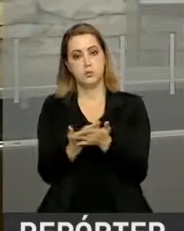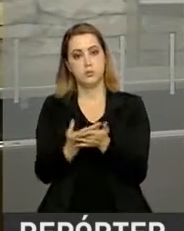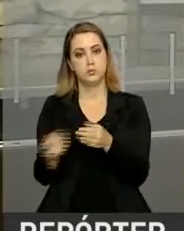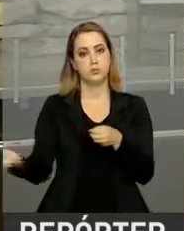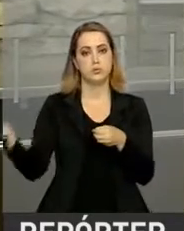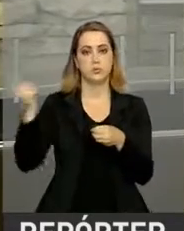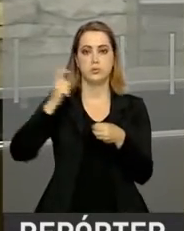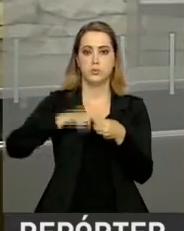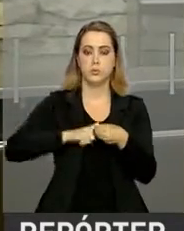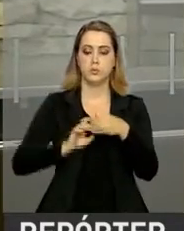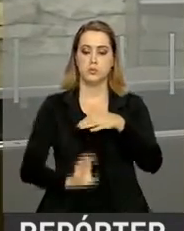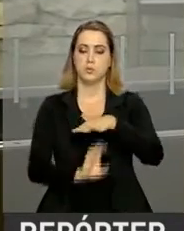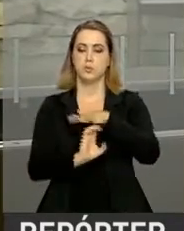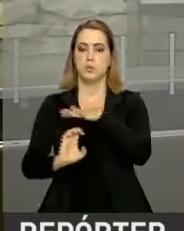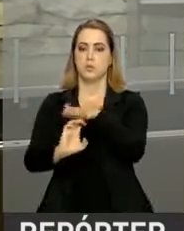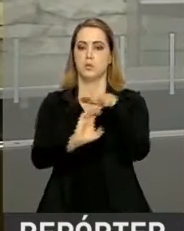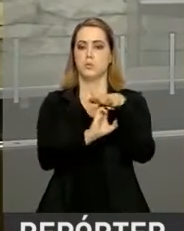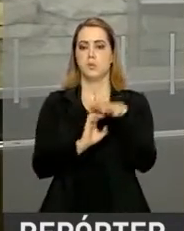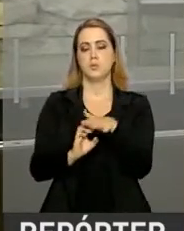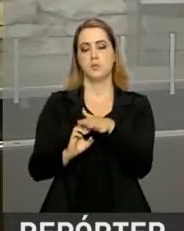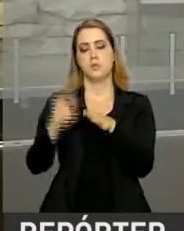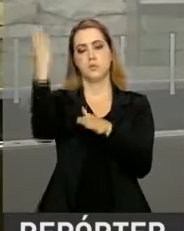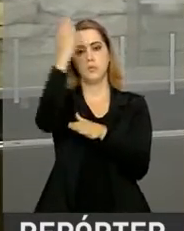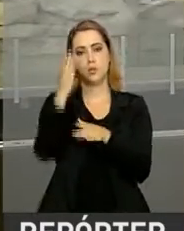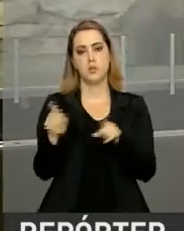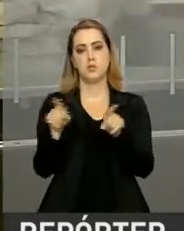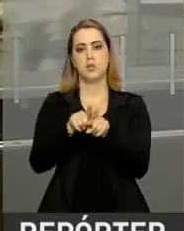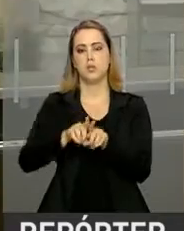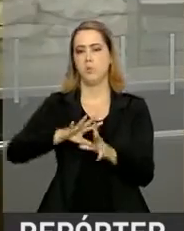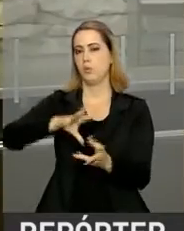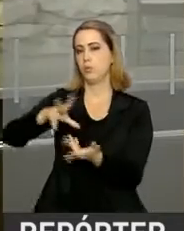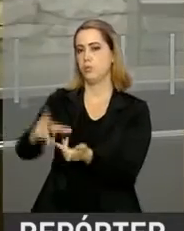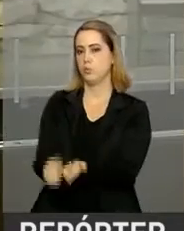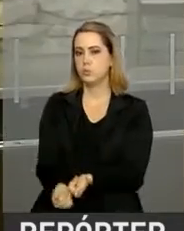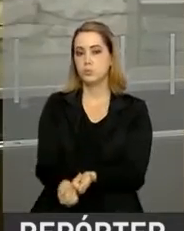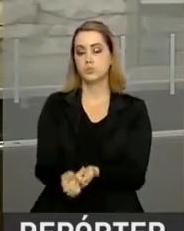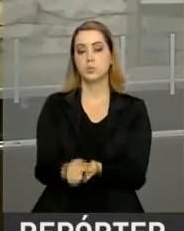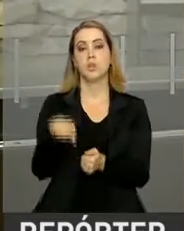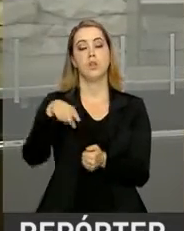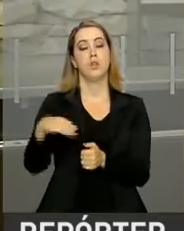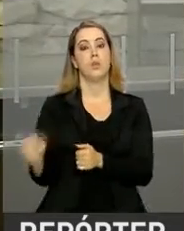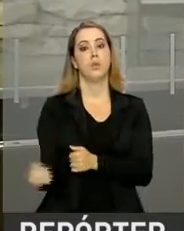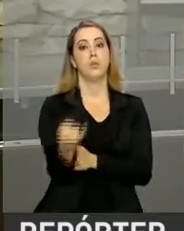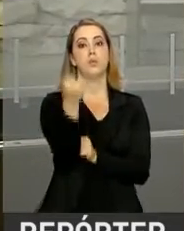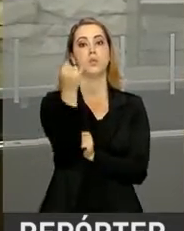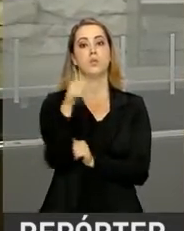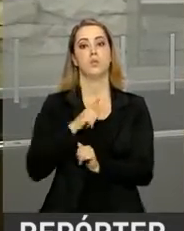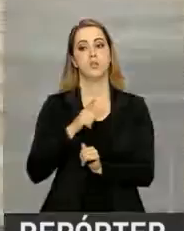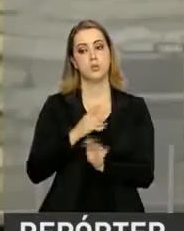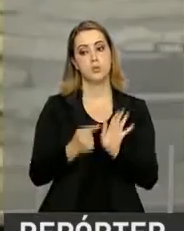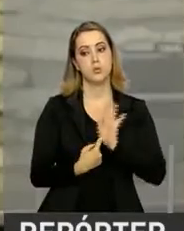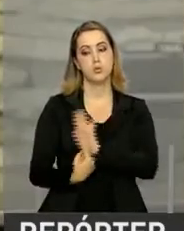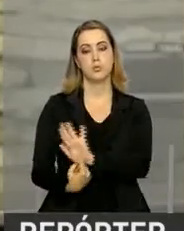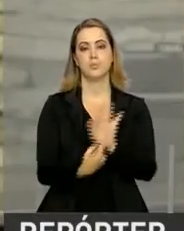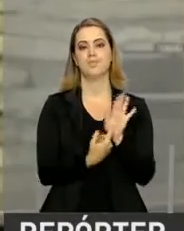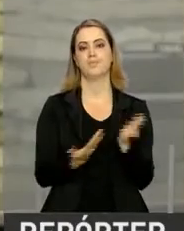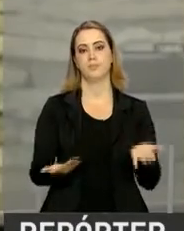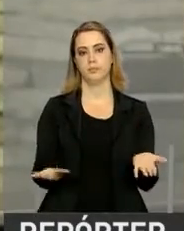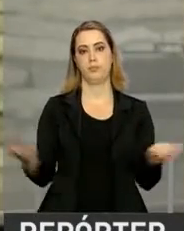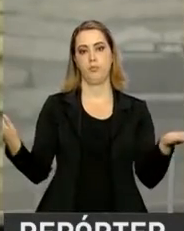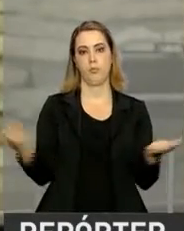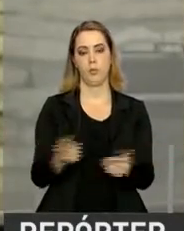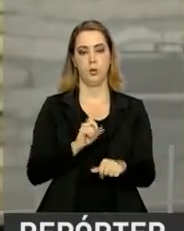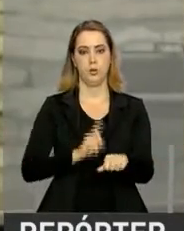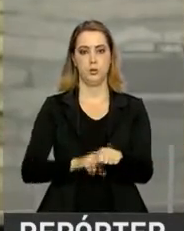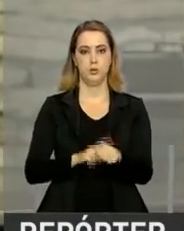para os empresários brasileiros e para os empresários estrangeiros e as grandes oportunidades que o brasil tem e é o momento de